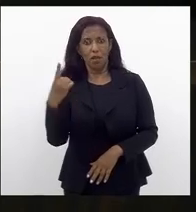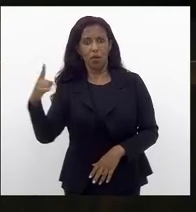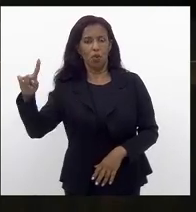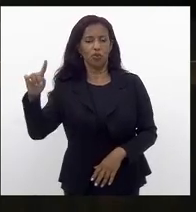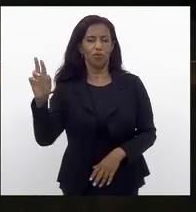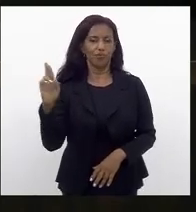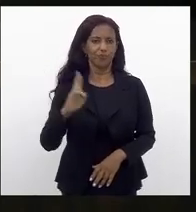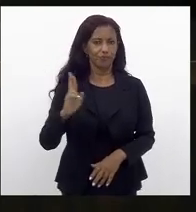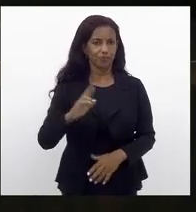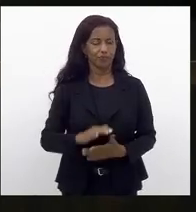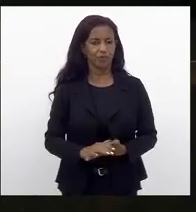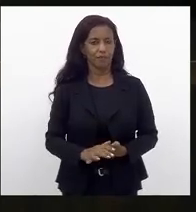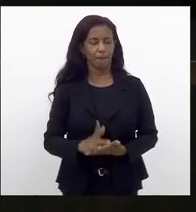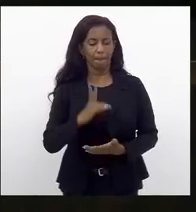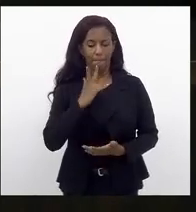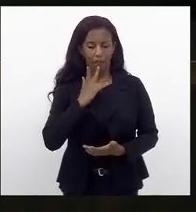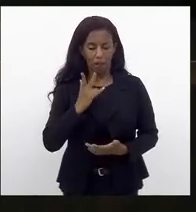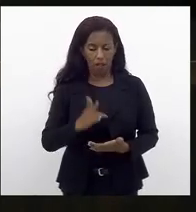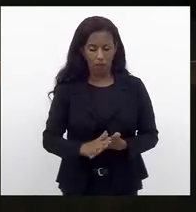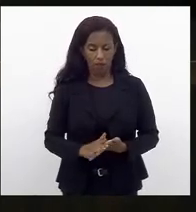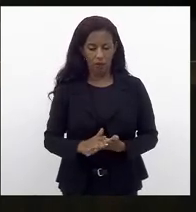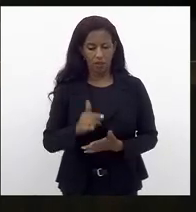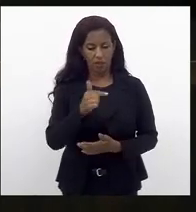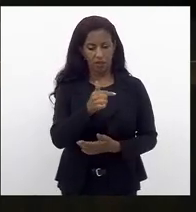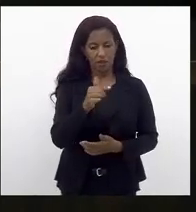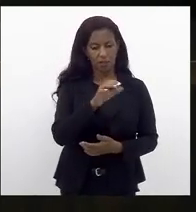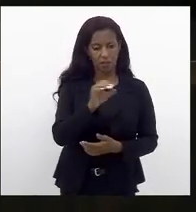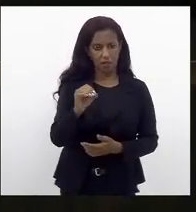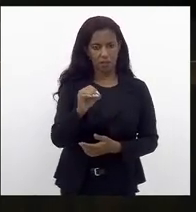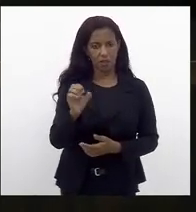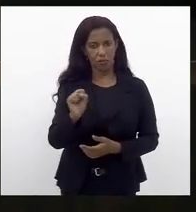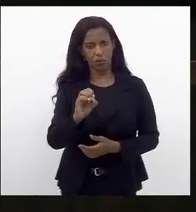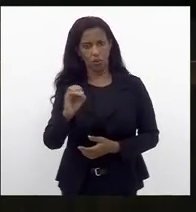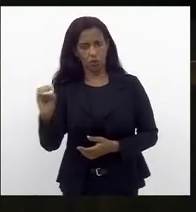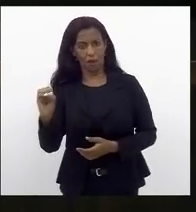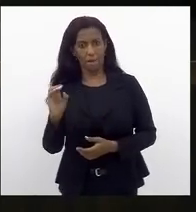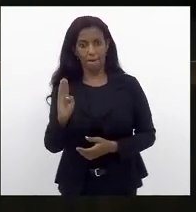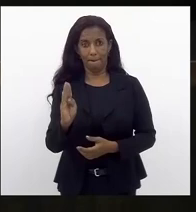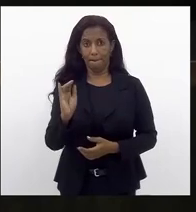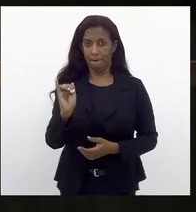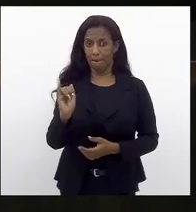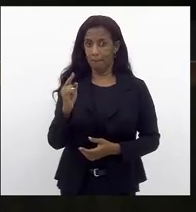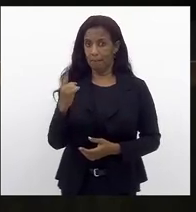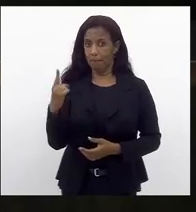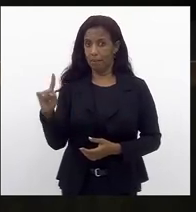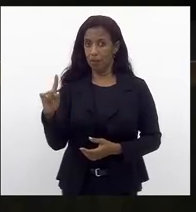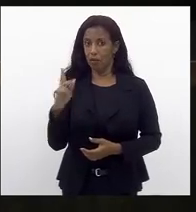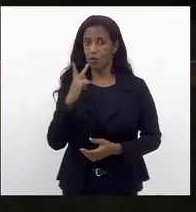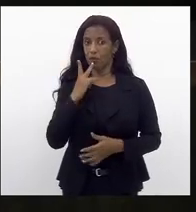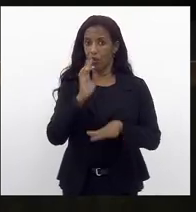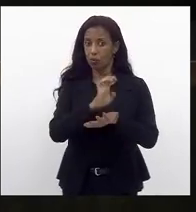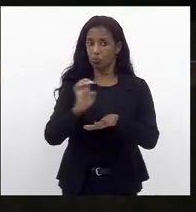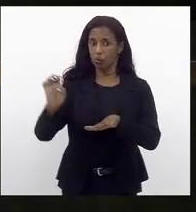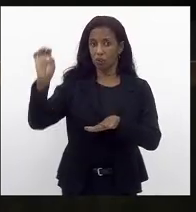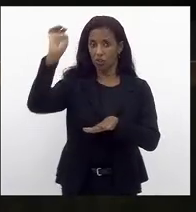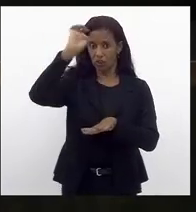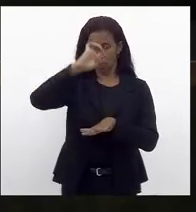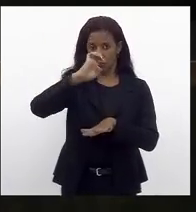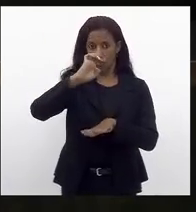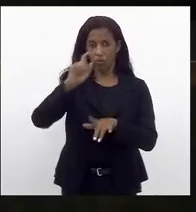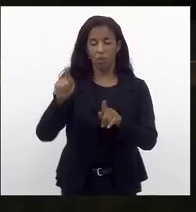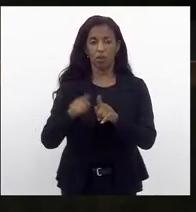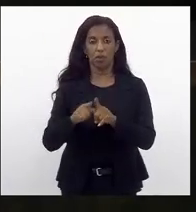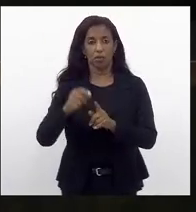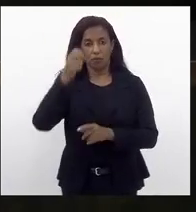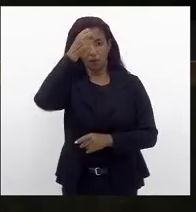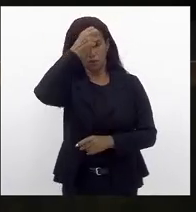reais e eu diria entre 700 800 bilhões e aí eu digo das dívidas dos estados e municípios